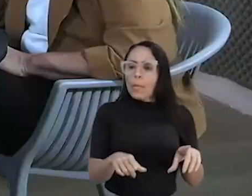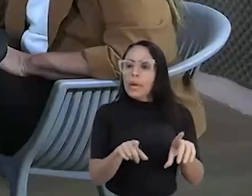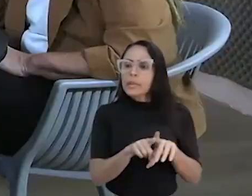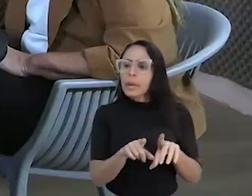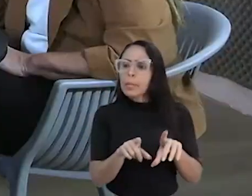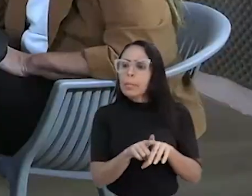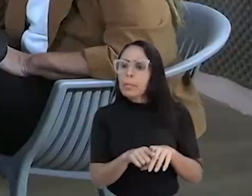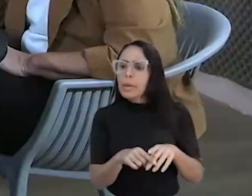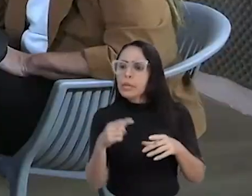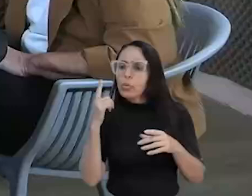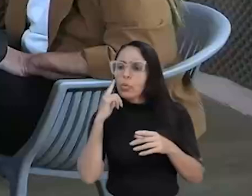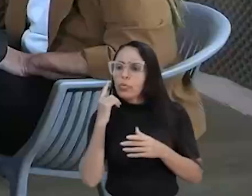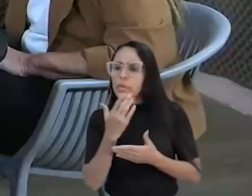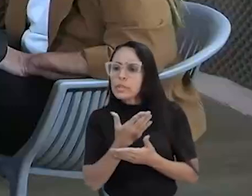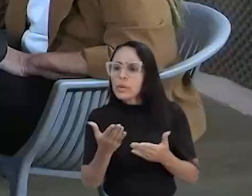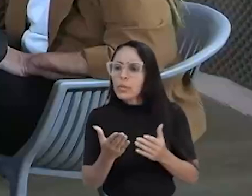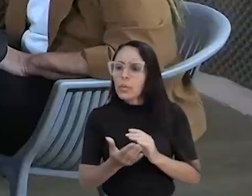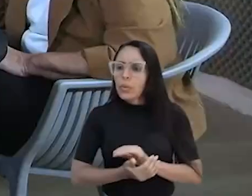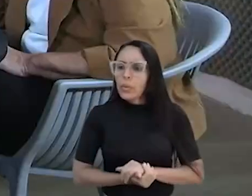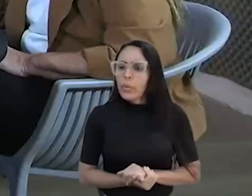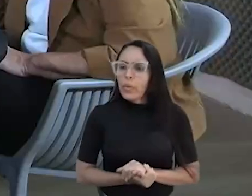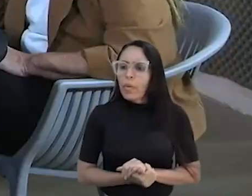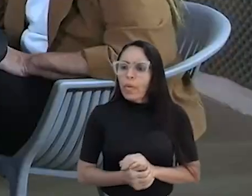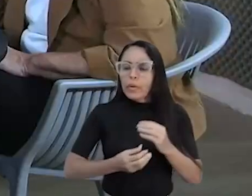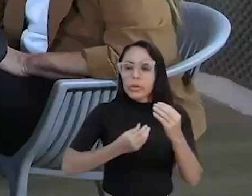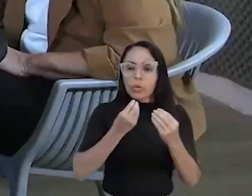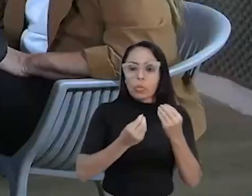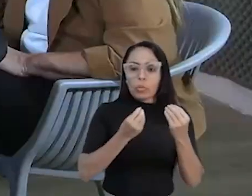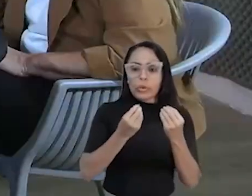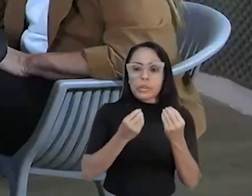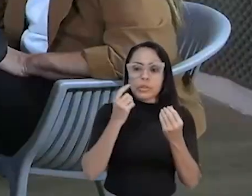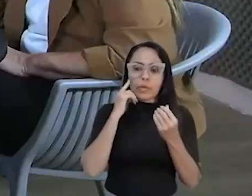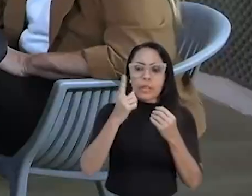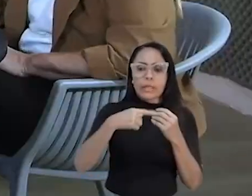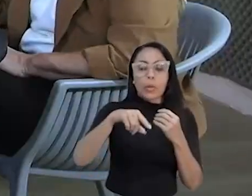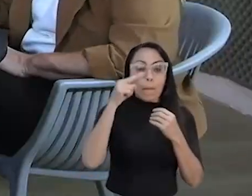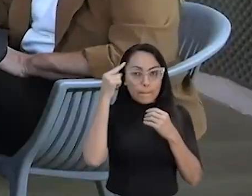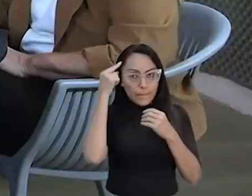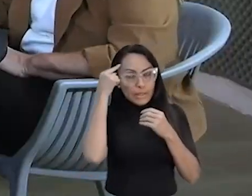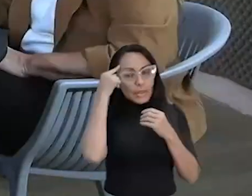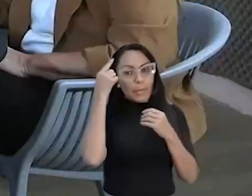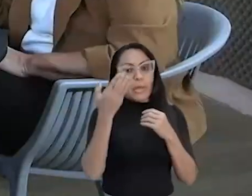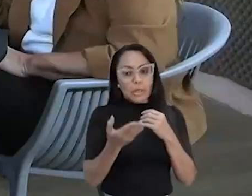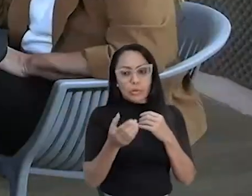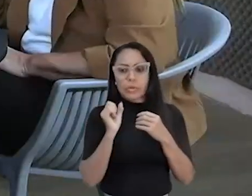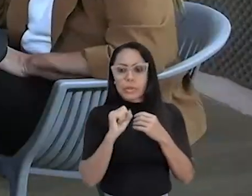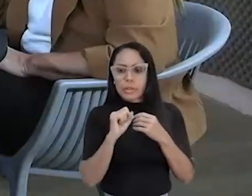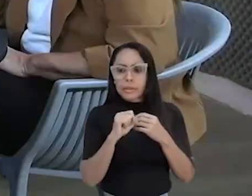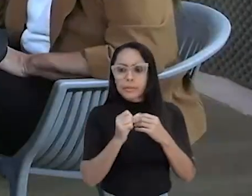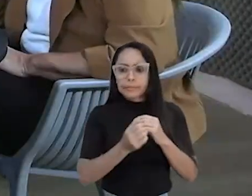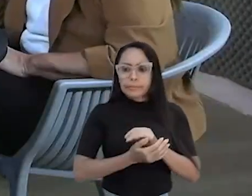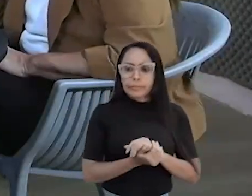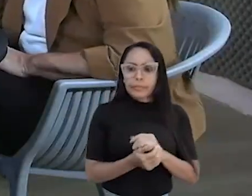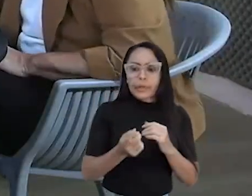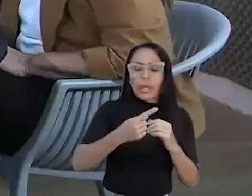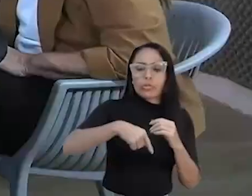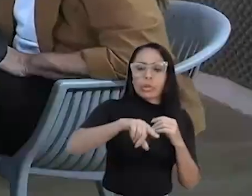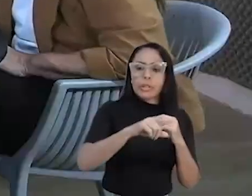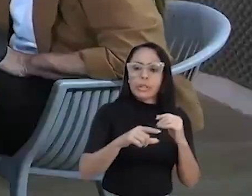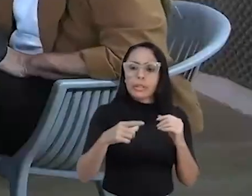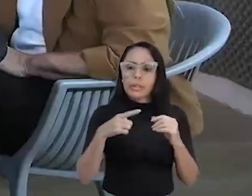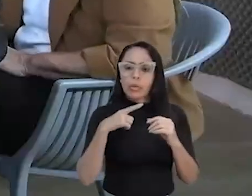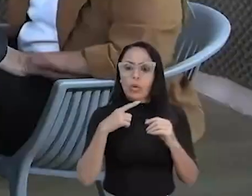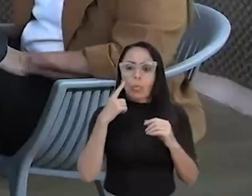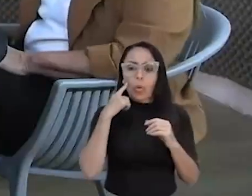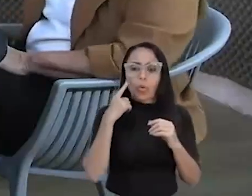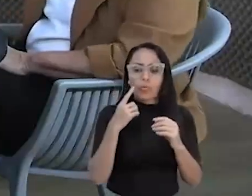no físico, né? Em como isso vai estar. Então, esse pensamento. Do lado também, a gente tinha, como a